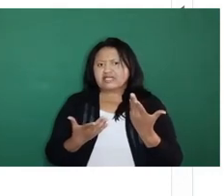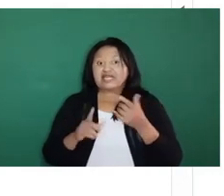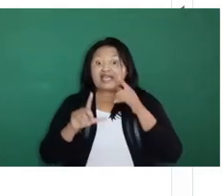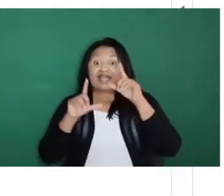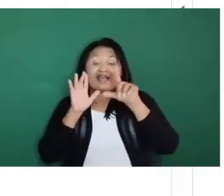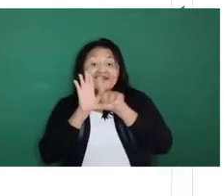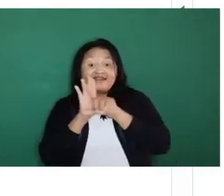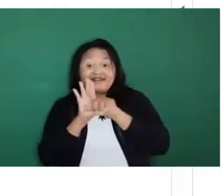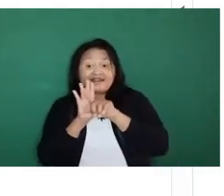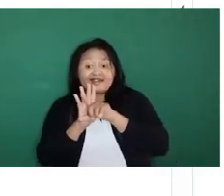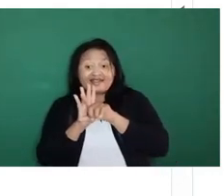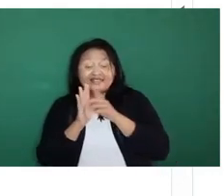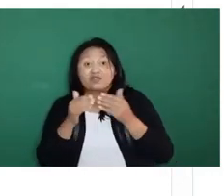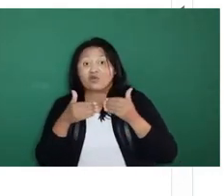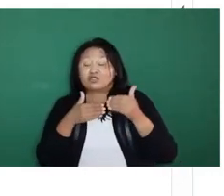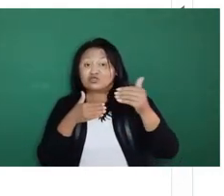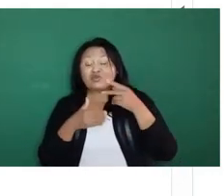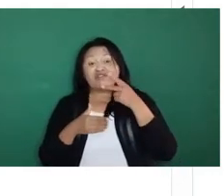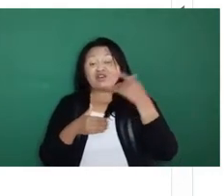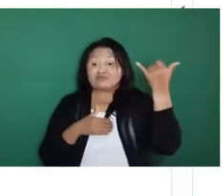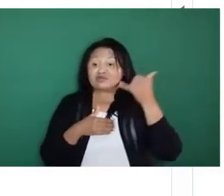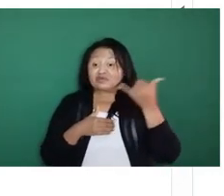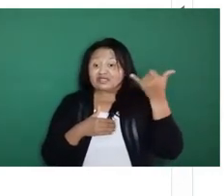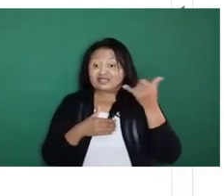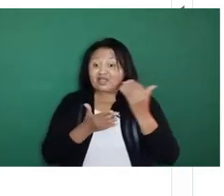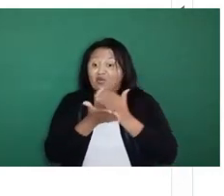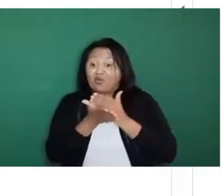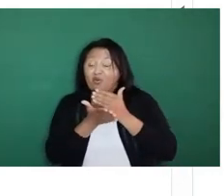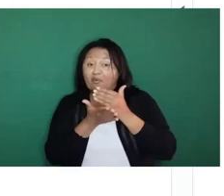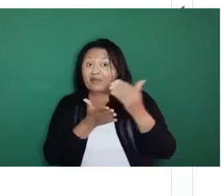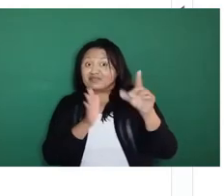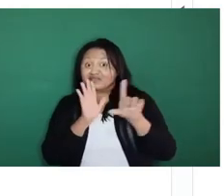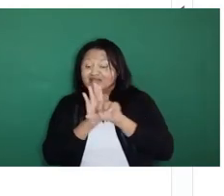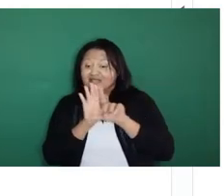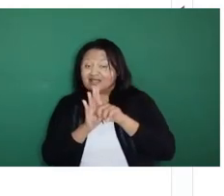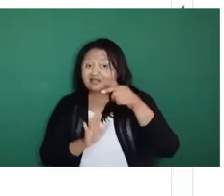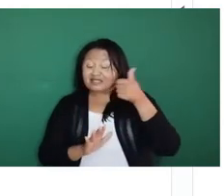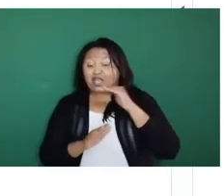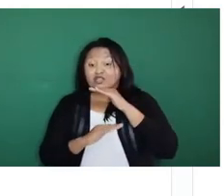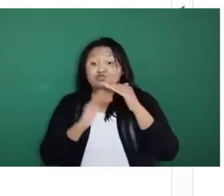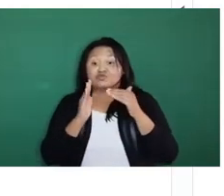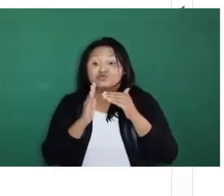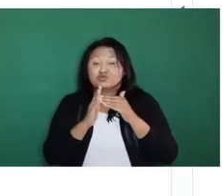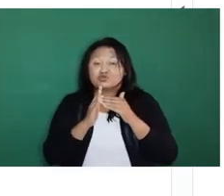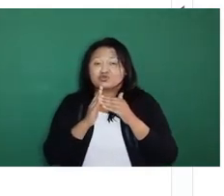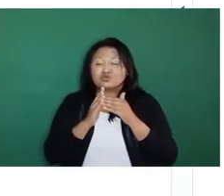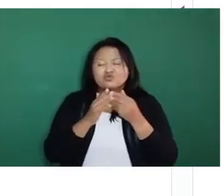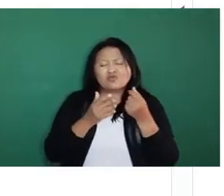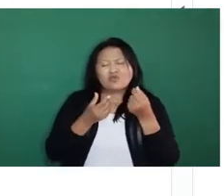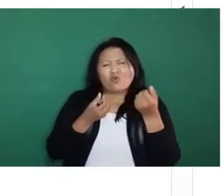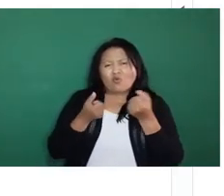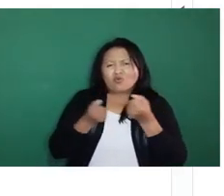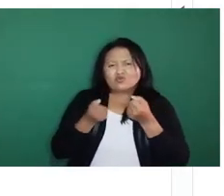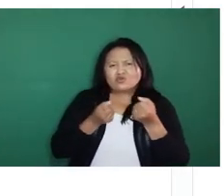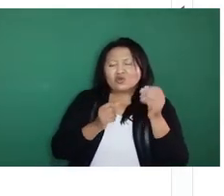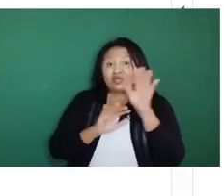gente continua falando sobre energia princípio da primeira lei tem tudo a ver com a conservação de energia mas